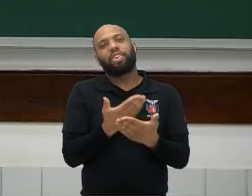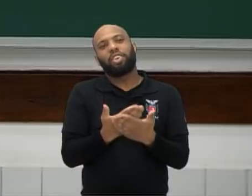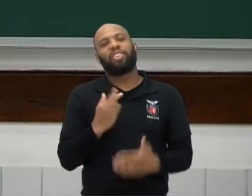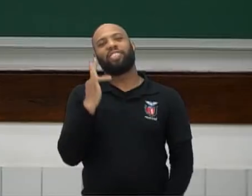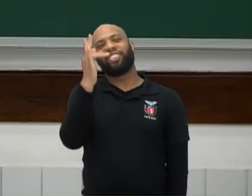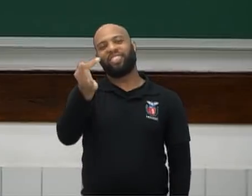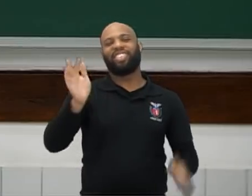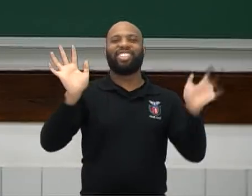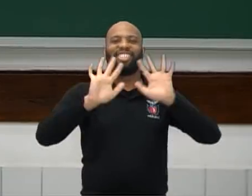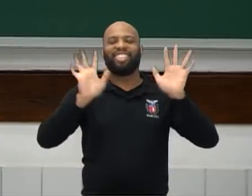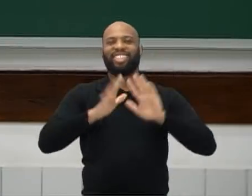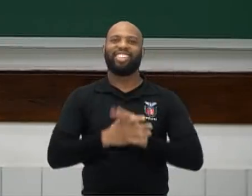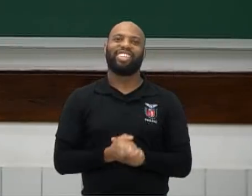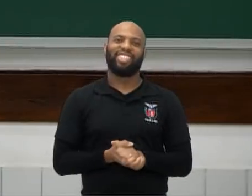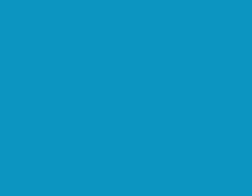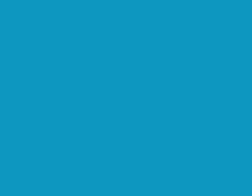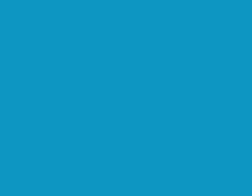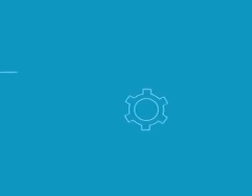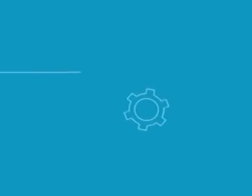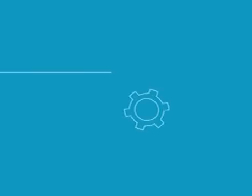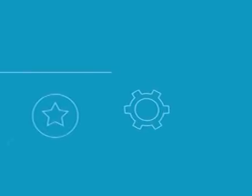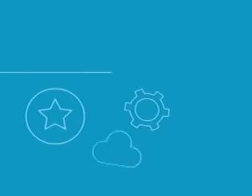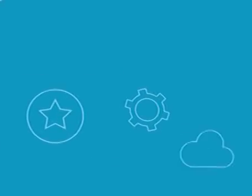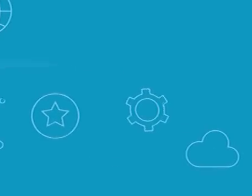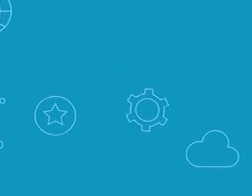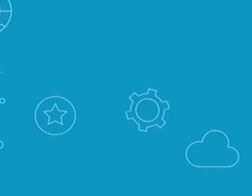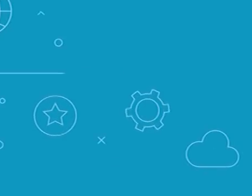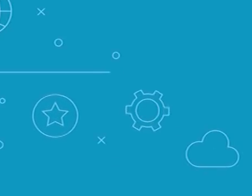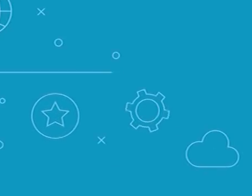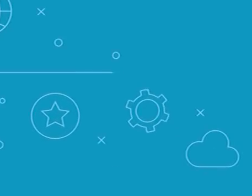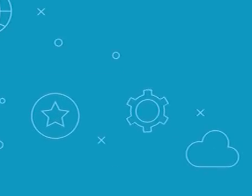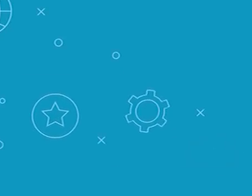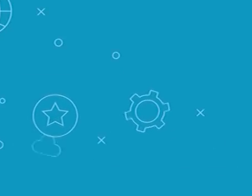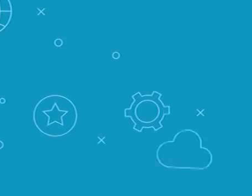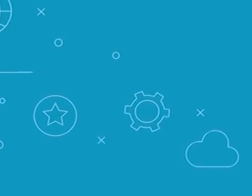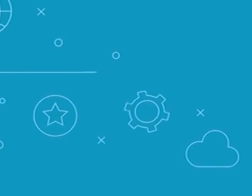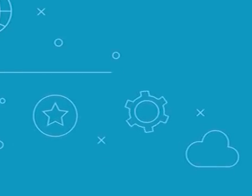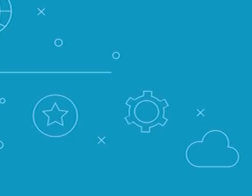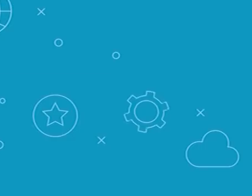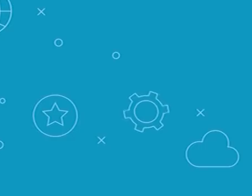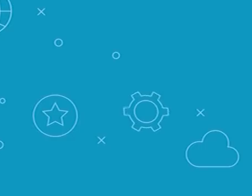boas aulas daqui para diante.